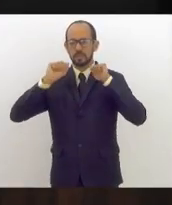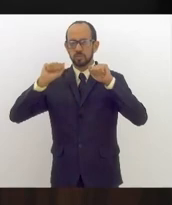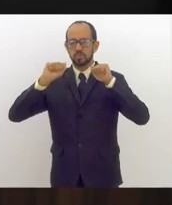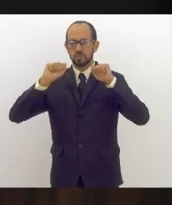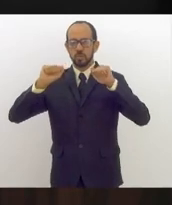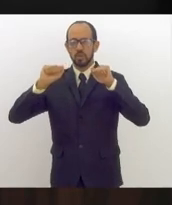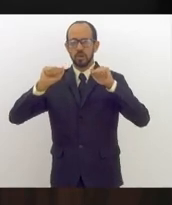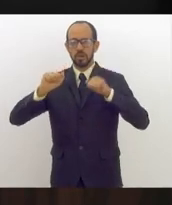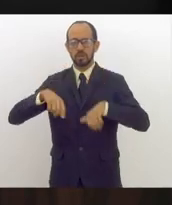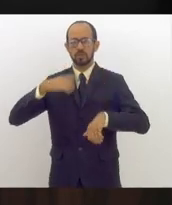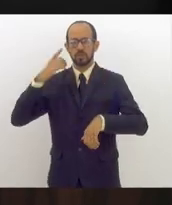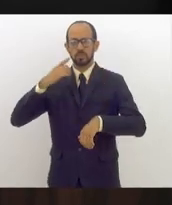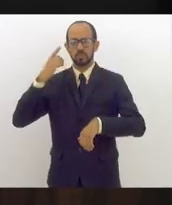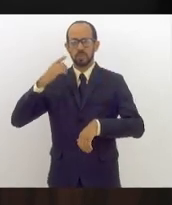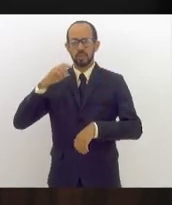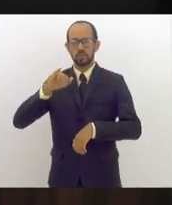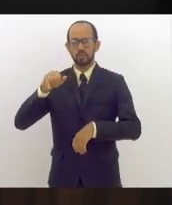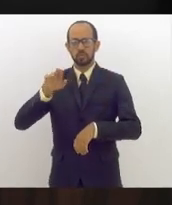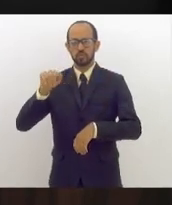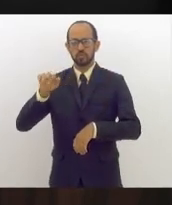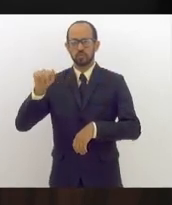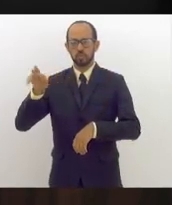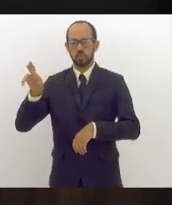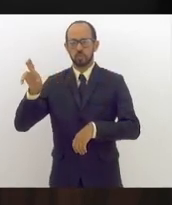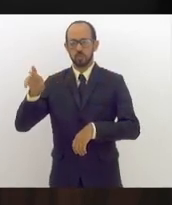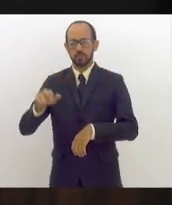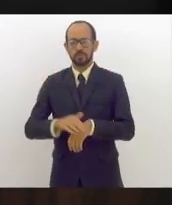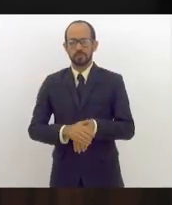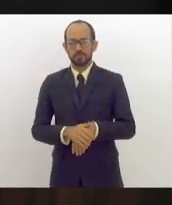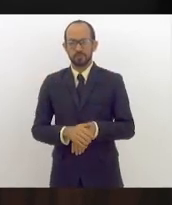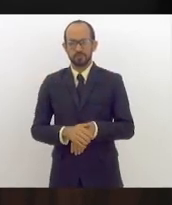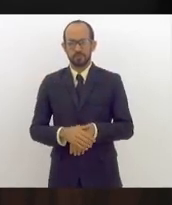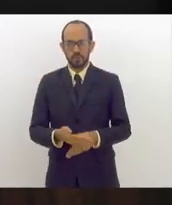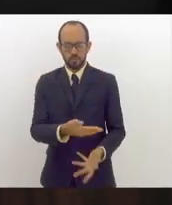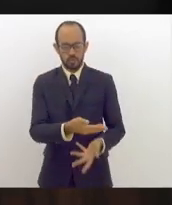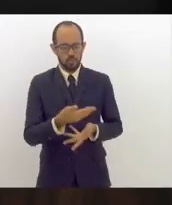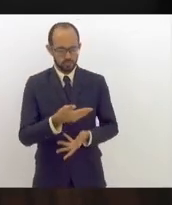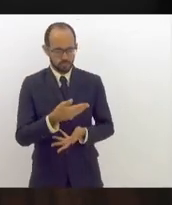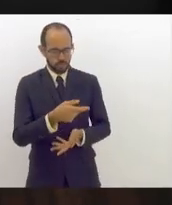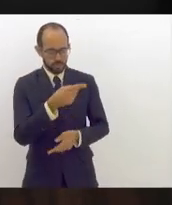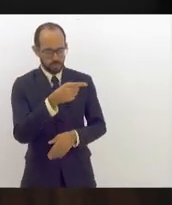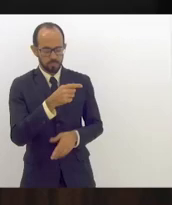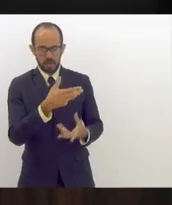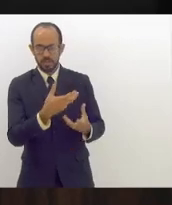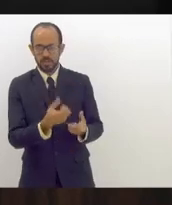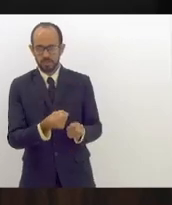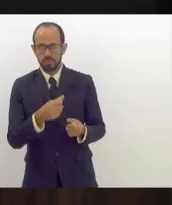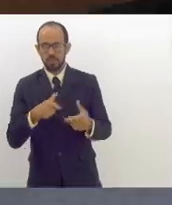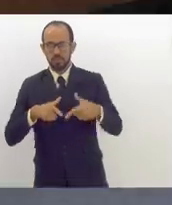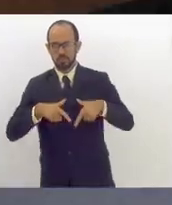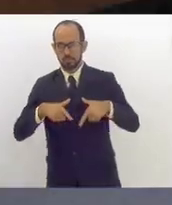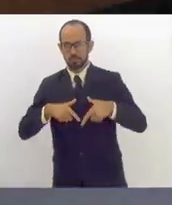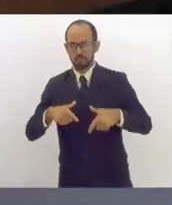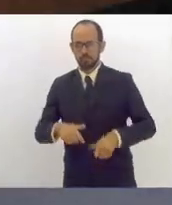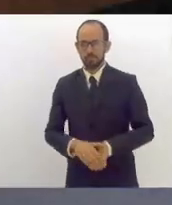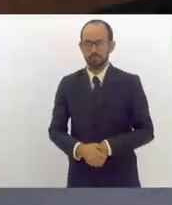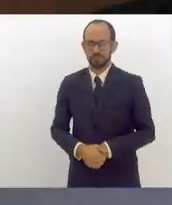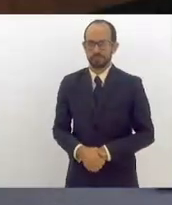então convido nós homenageada para que possa receber a medalha Tiradentes para nós Mais Uma Vez É uma honra